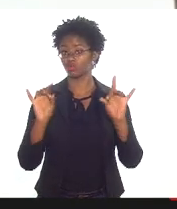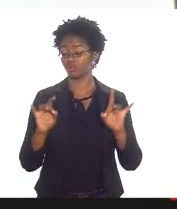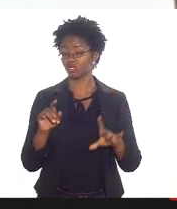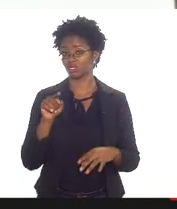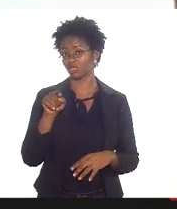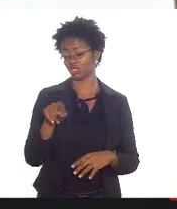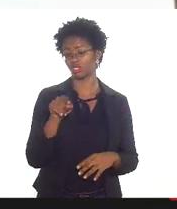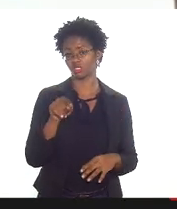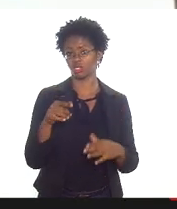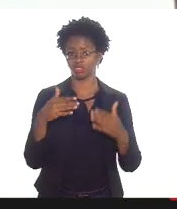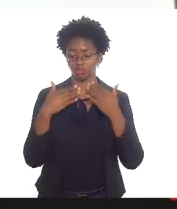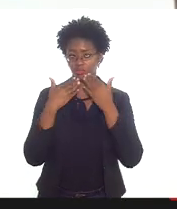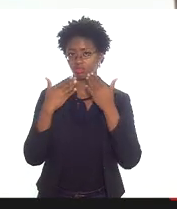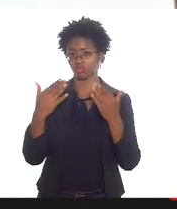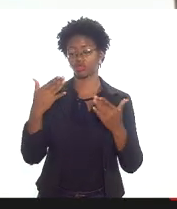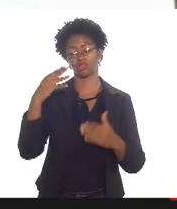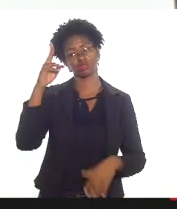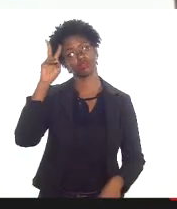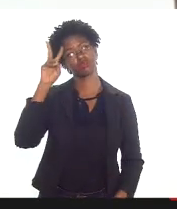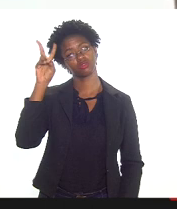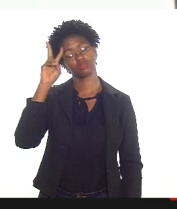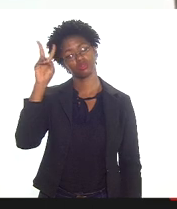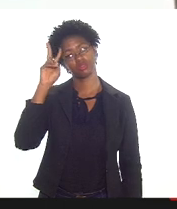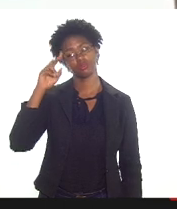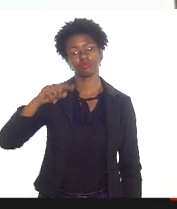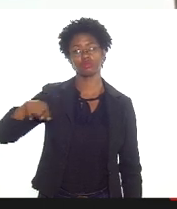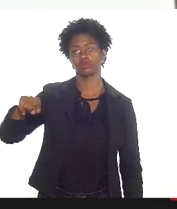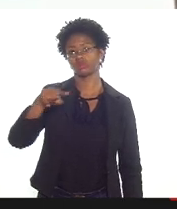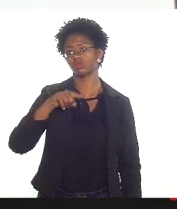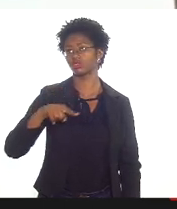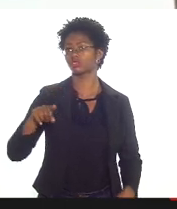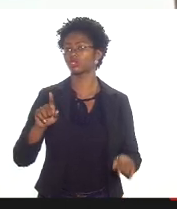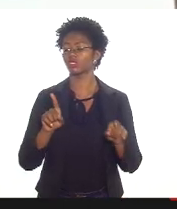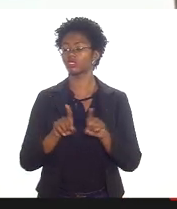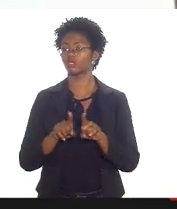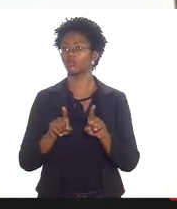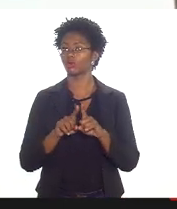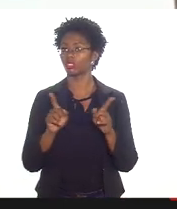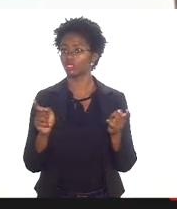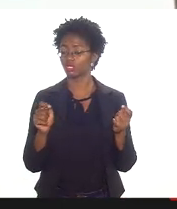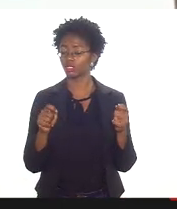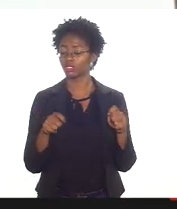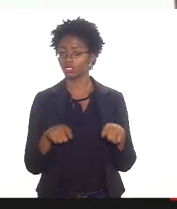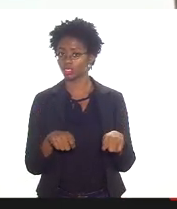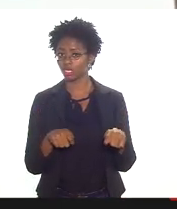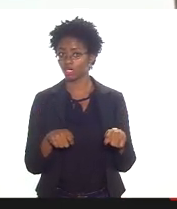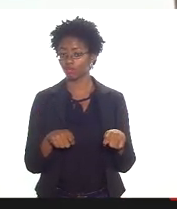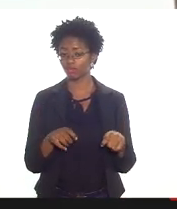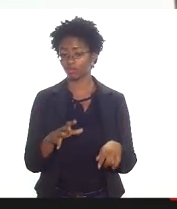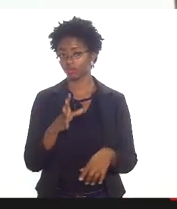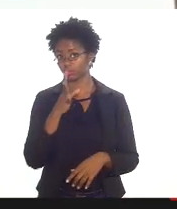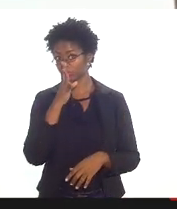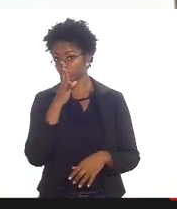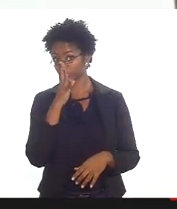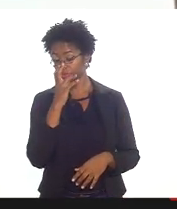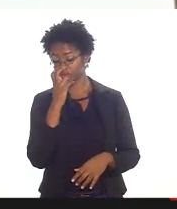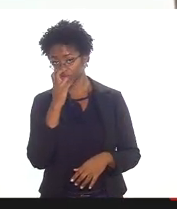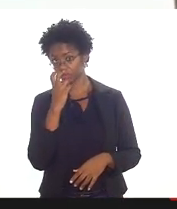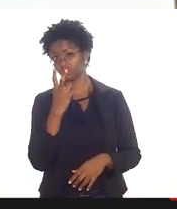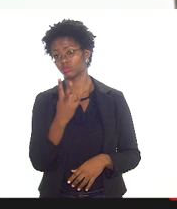da segunda-feira, os senhores também pudessem contemplar